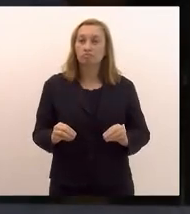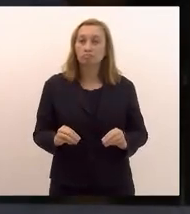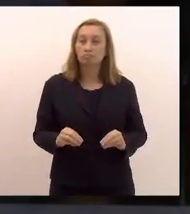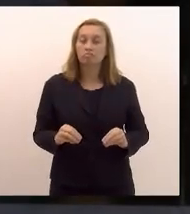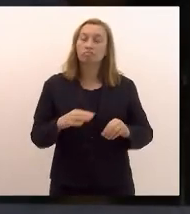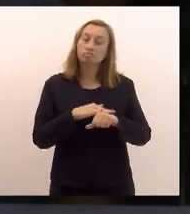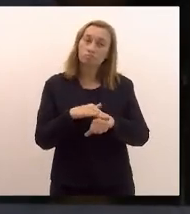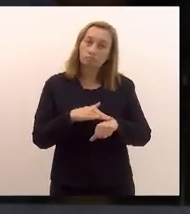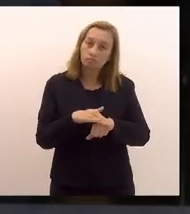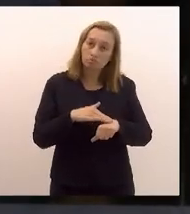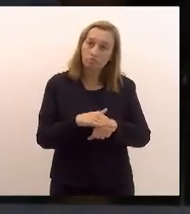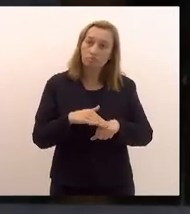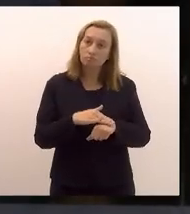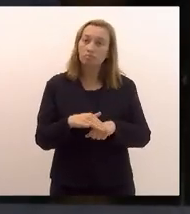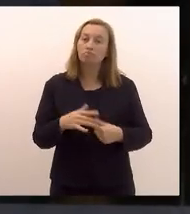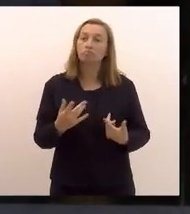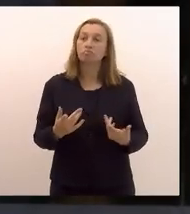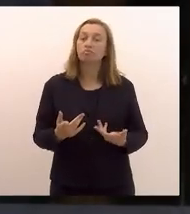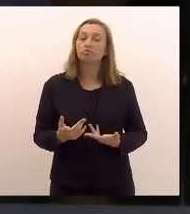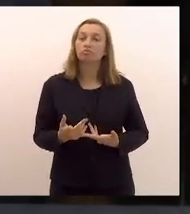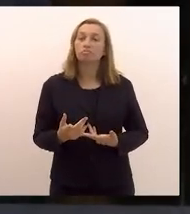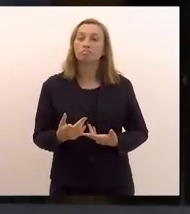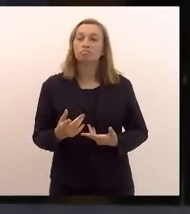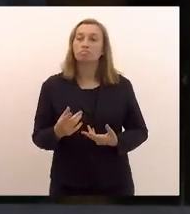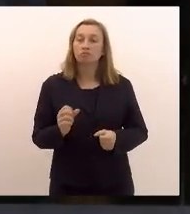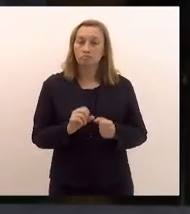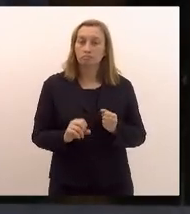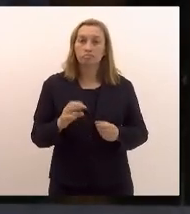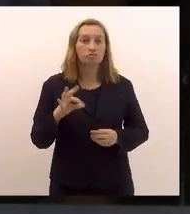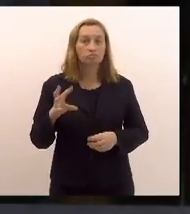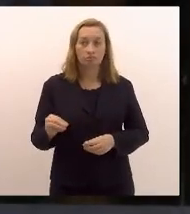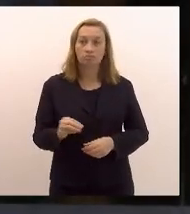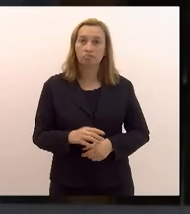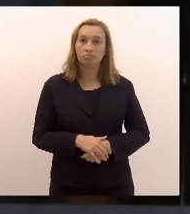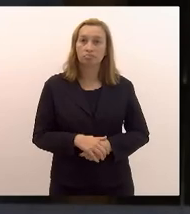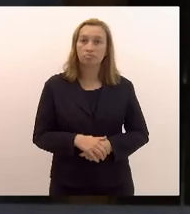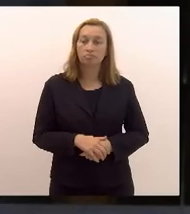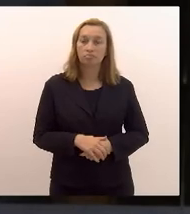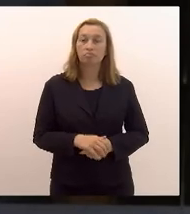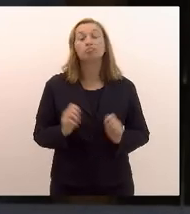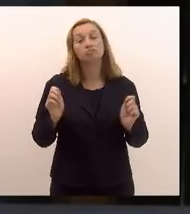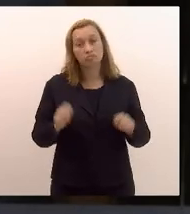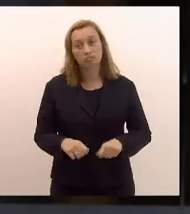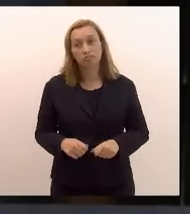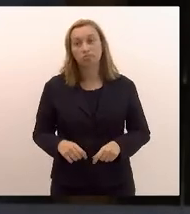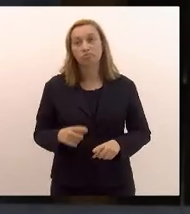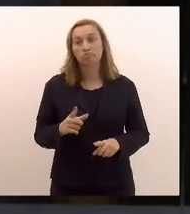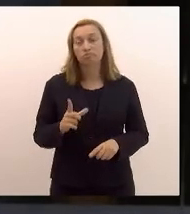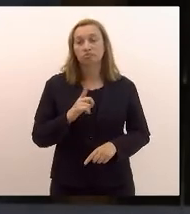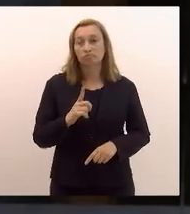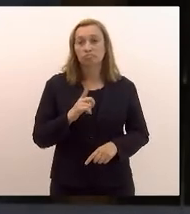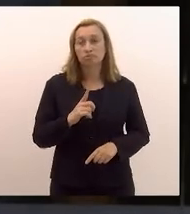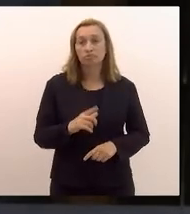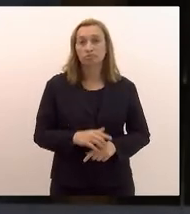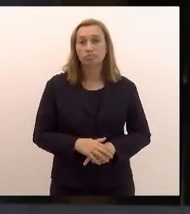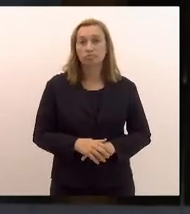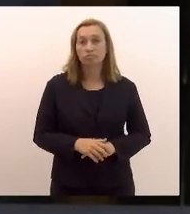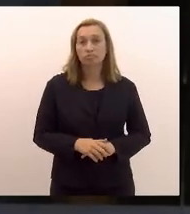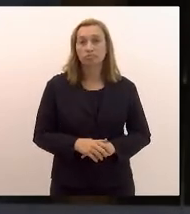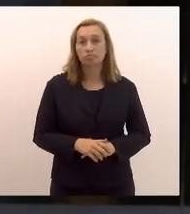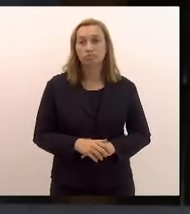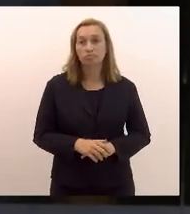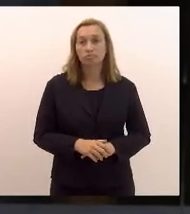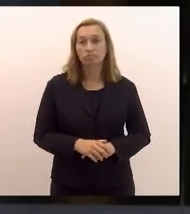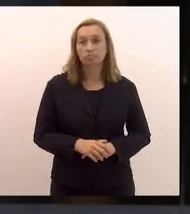conversou e pacto ou nas realizamos tudo tudo que foi possível porque tinha tínhamos